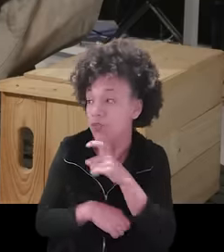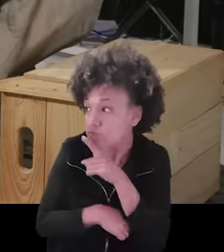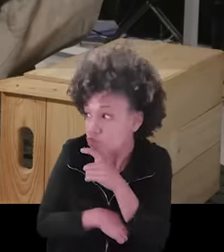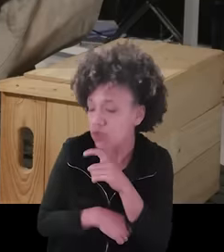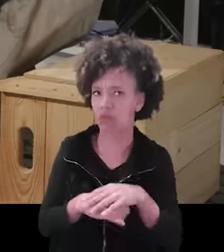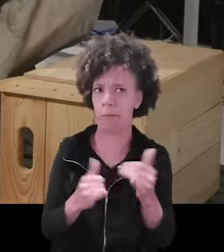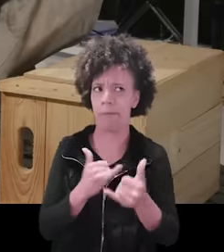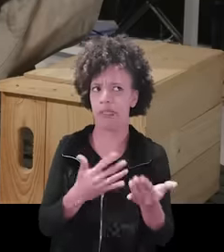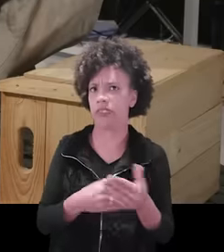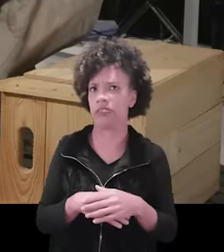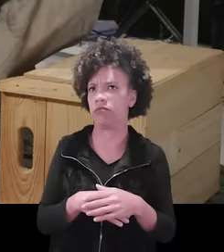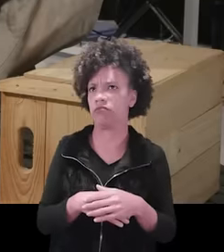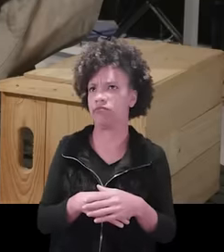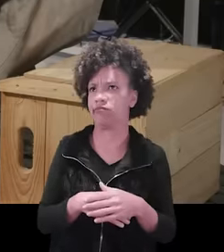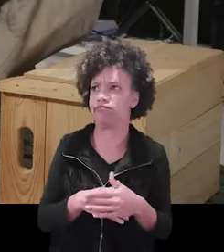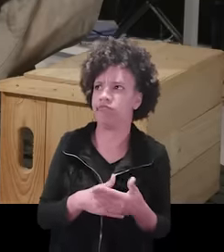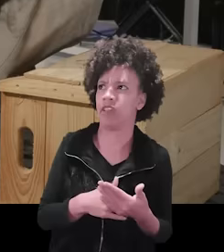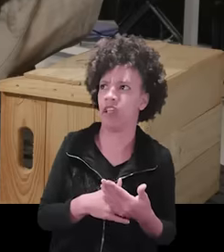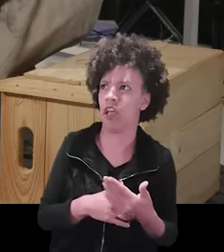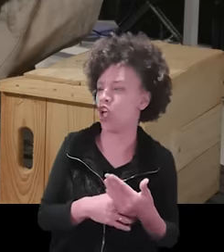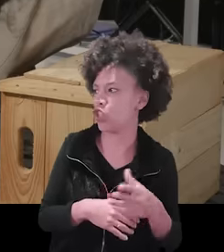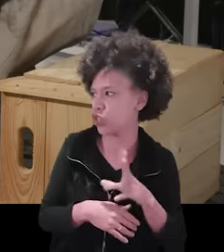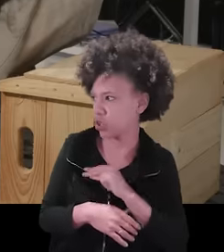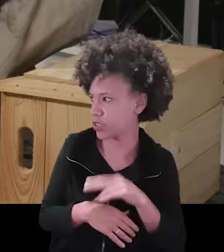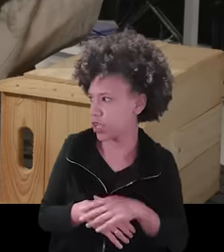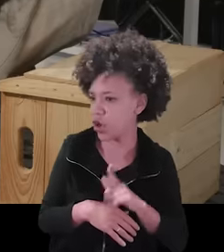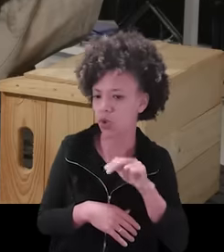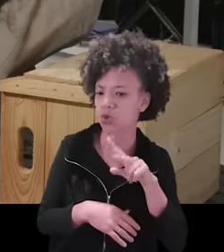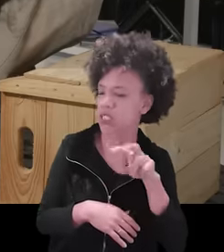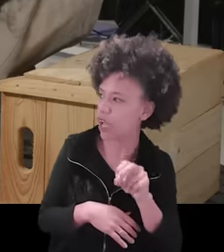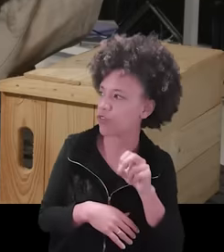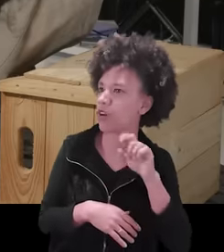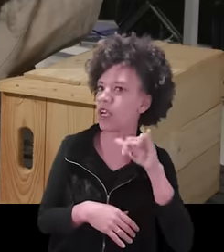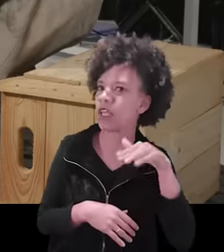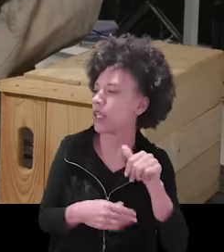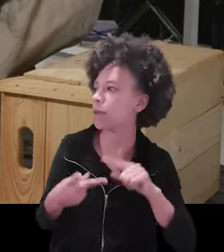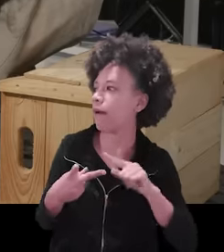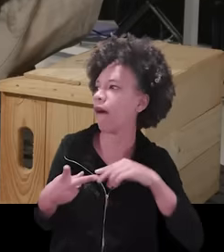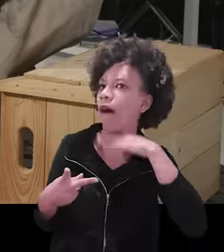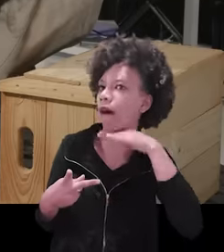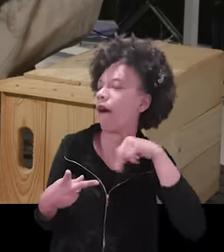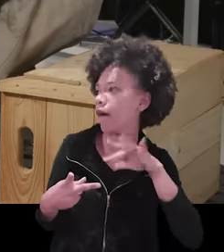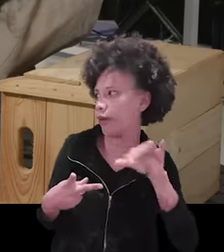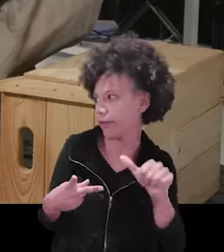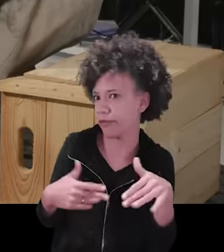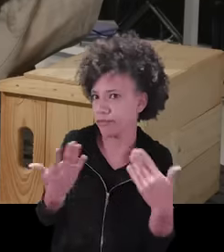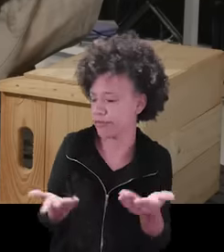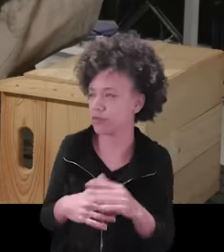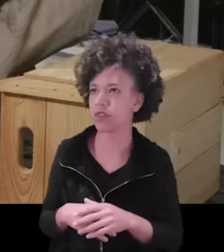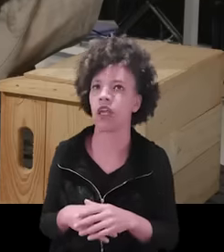eu juro que parecia que a gente era o Gusttavo Lima Se ela Anitta tá falando dos dois pontos aberta